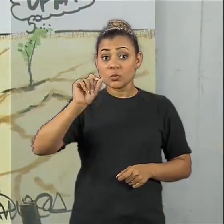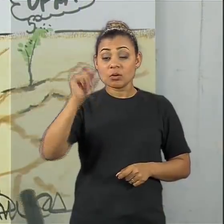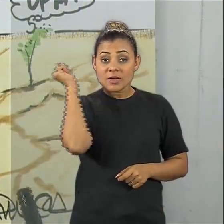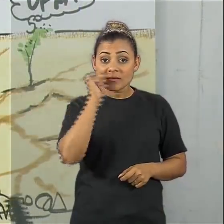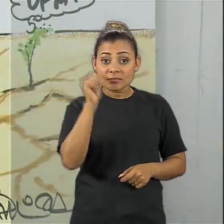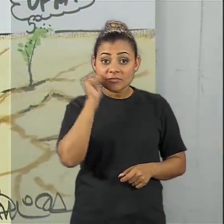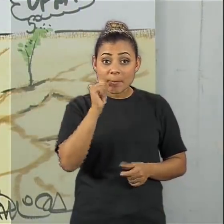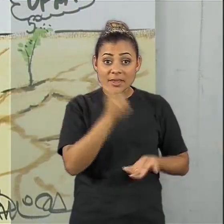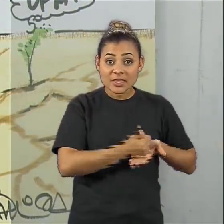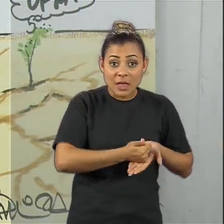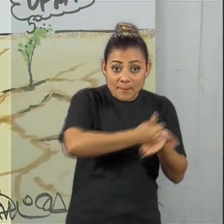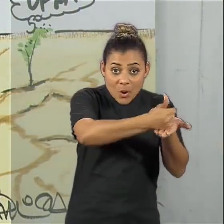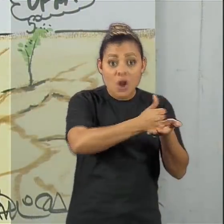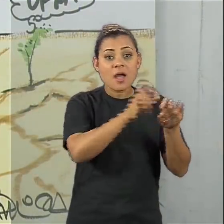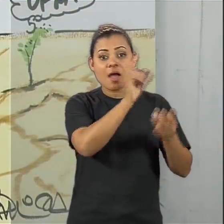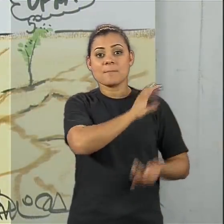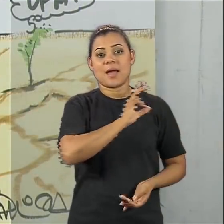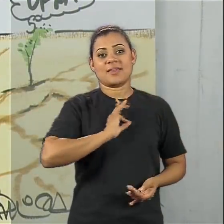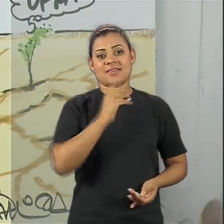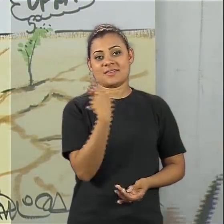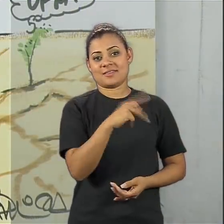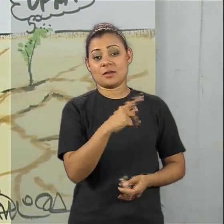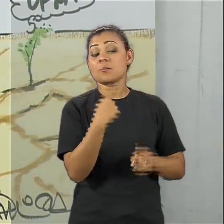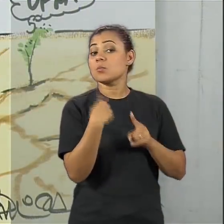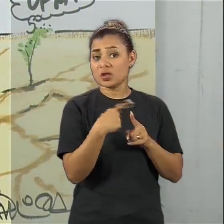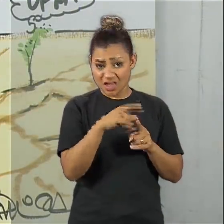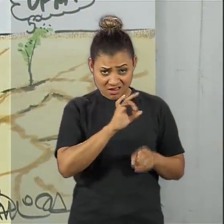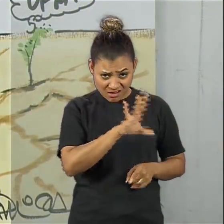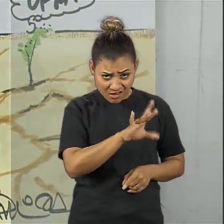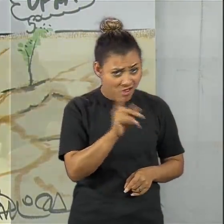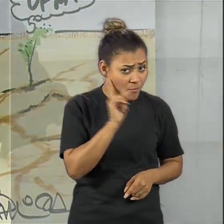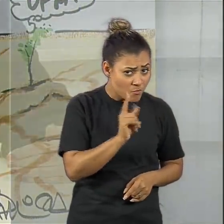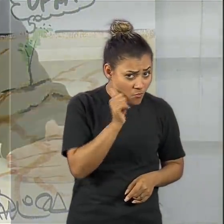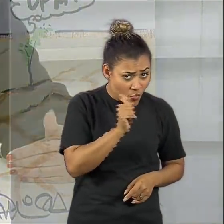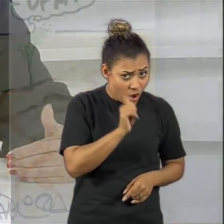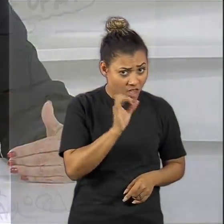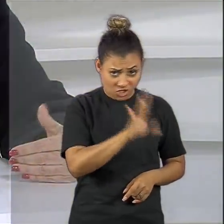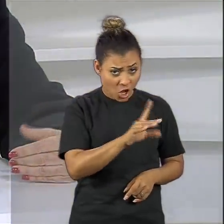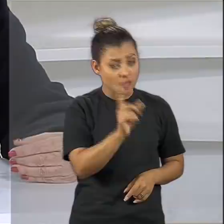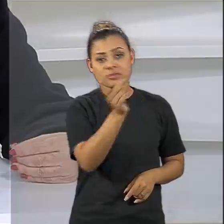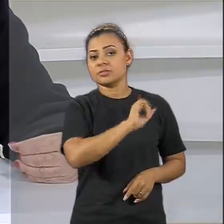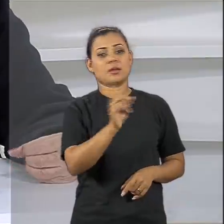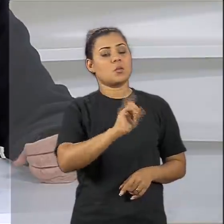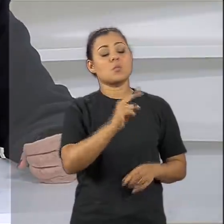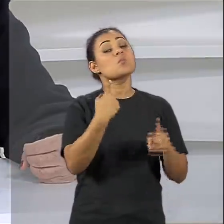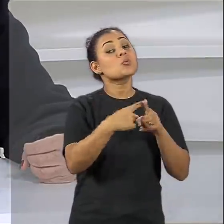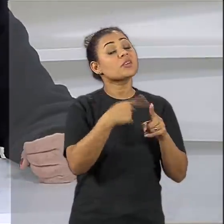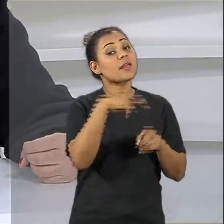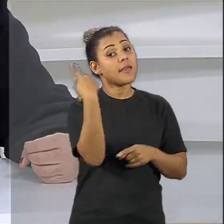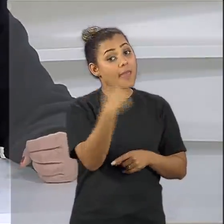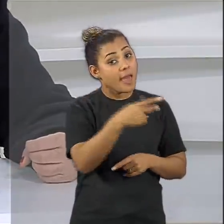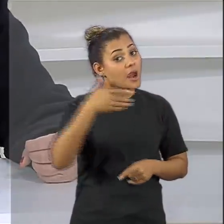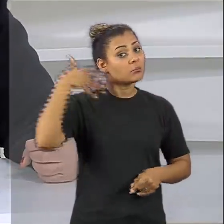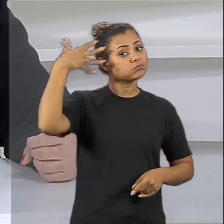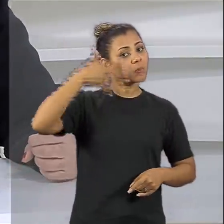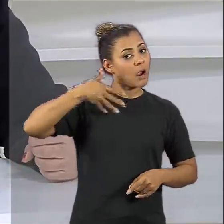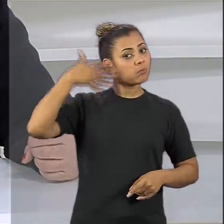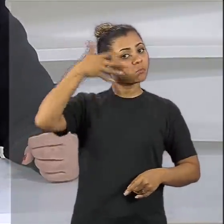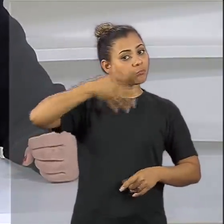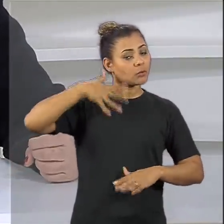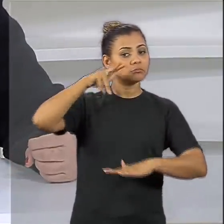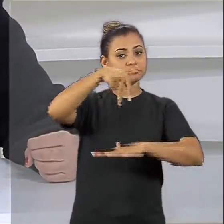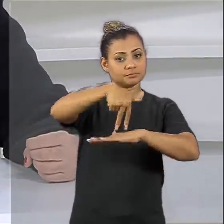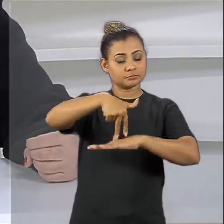Marina. Mas não porque ela seja mulher, porque... Um dos discursos que é muito caro